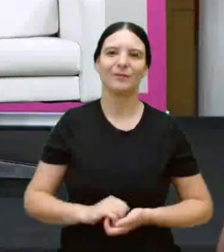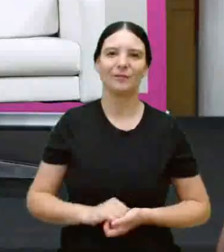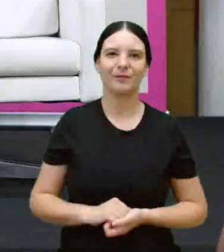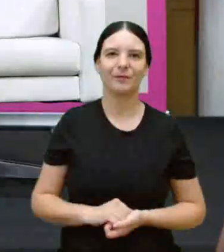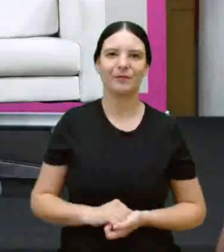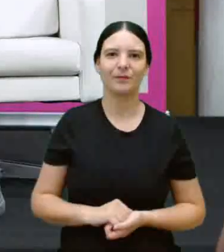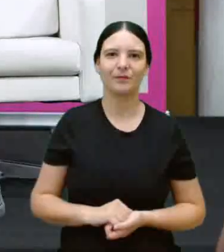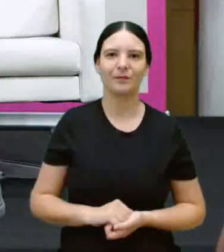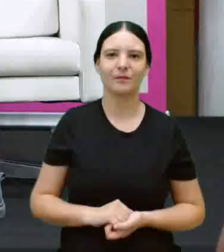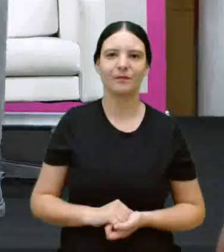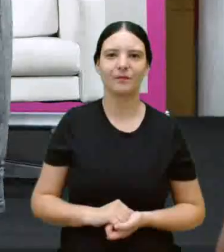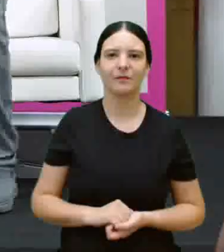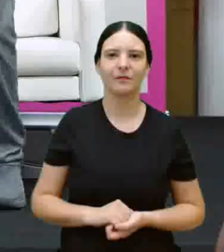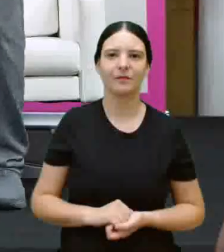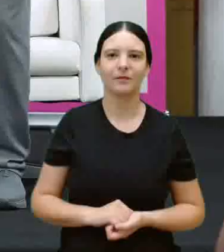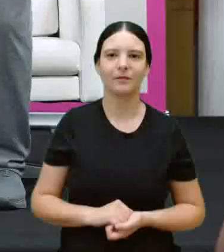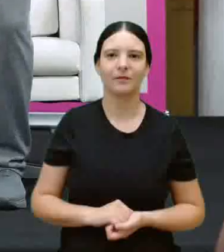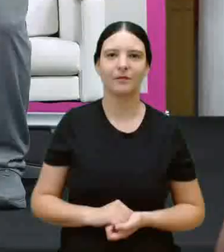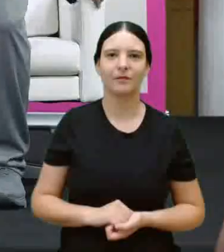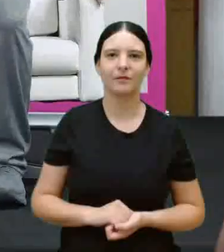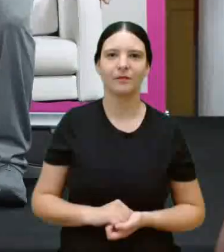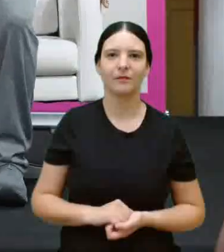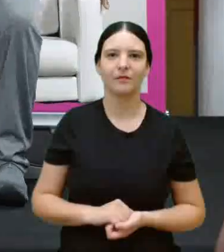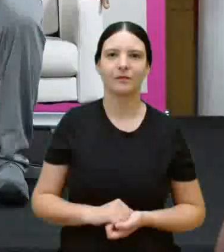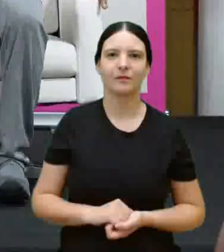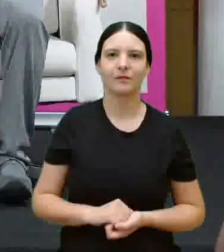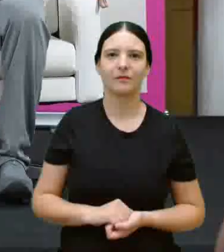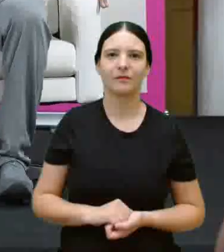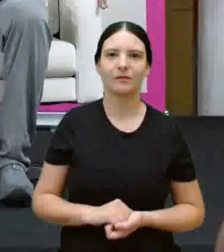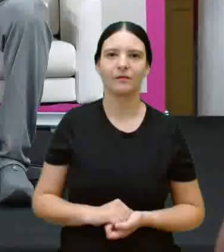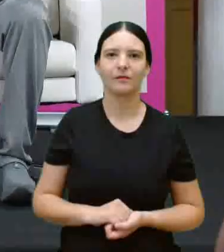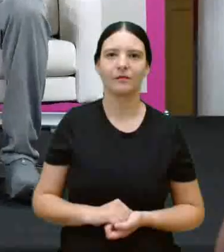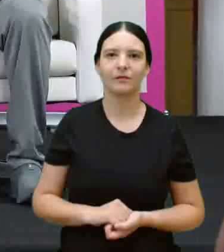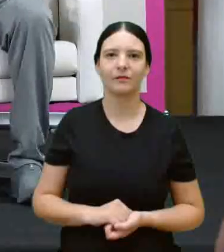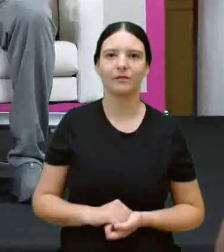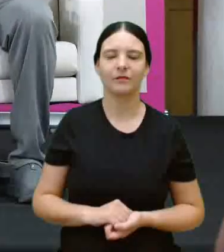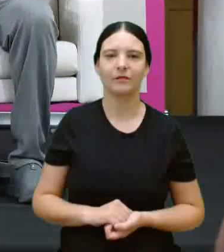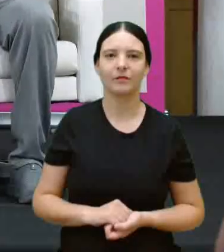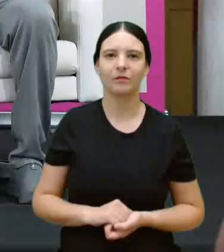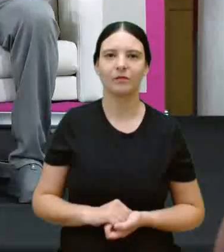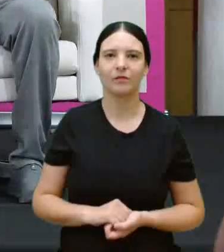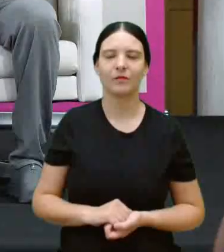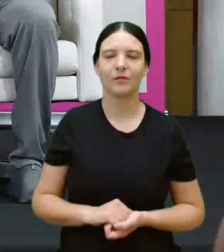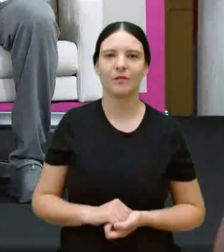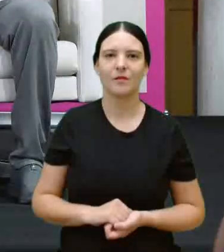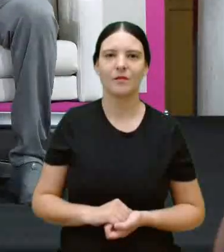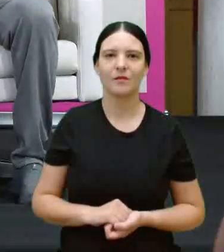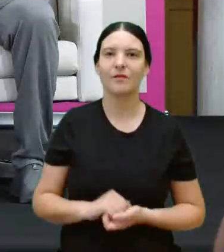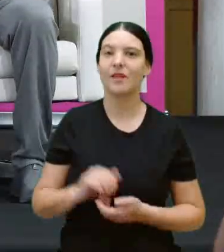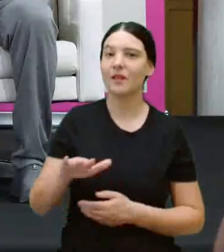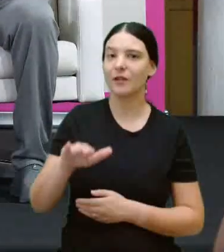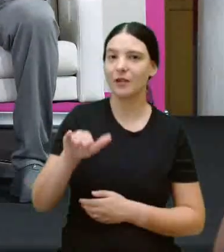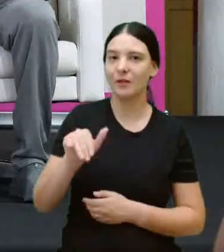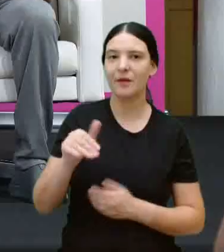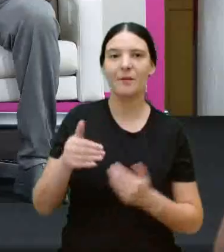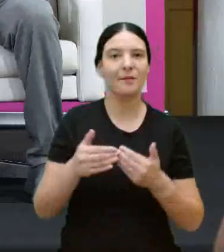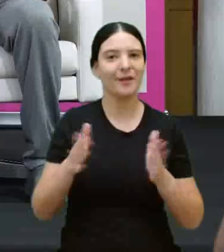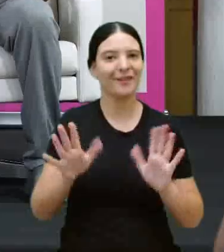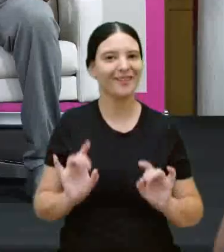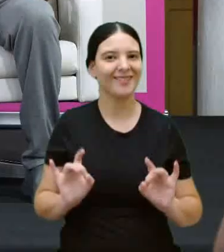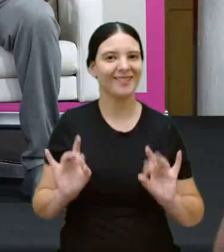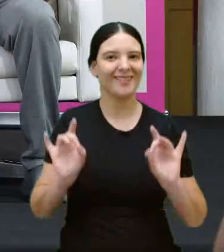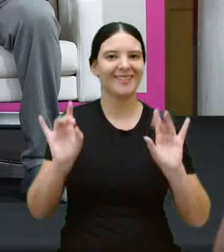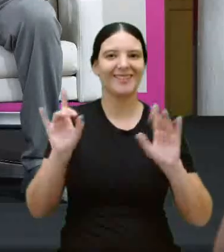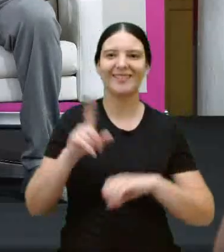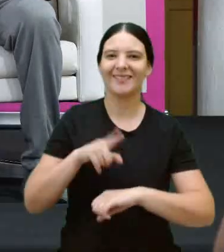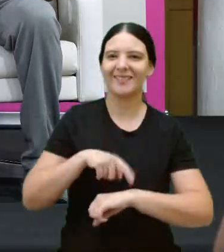Usa óculos de grau. Cumprimenta a mulher com um abraço e senta-se na poltrona da direita. Gostaria de chamar para fazer a abertura especial aqui desse momento